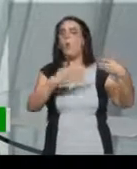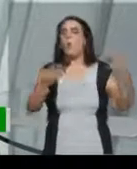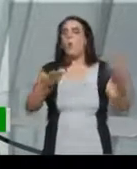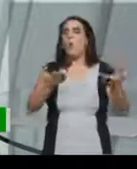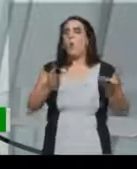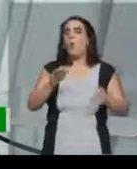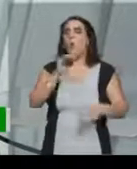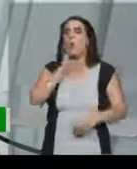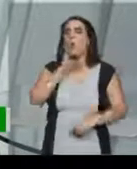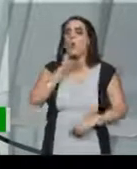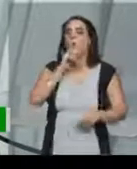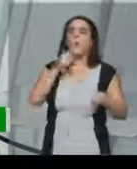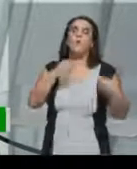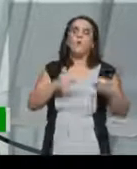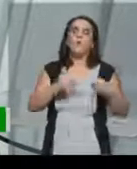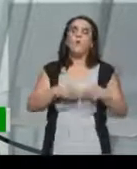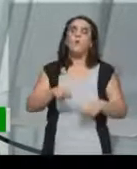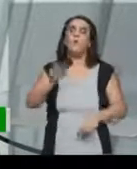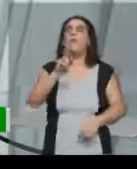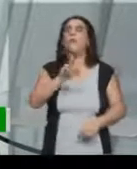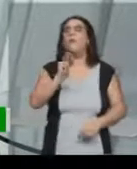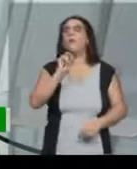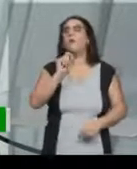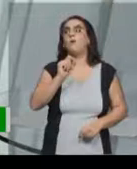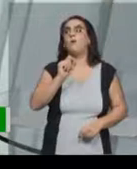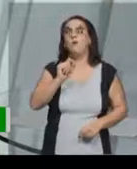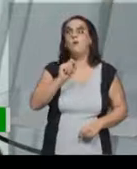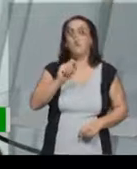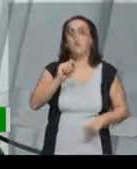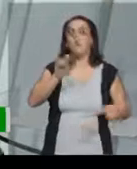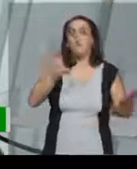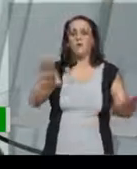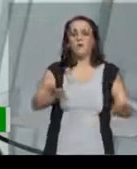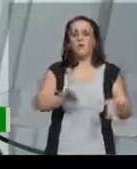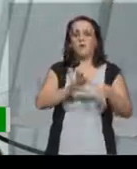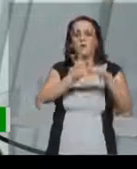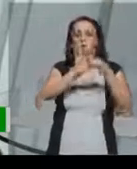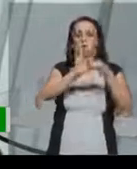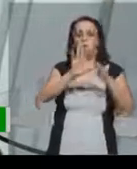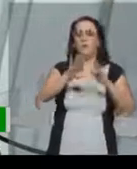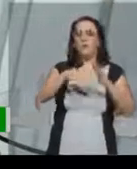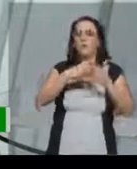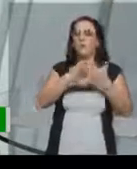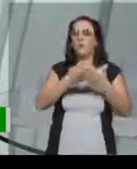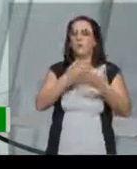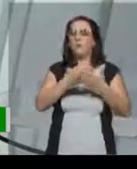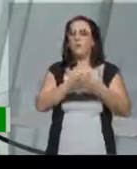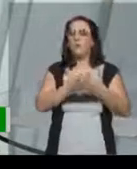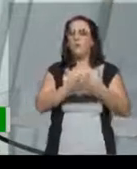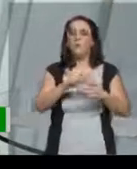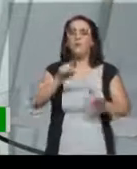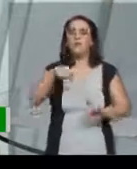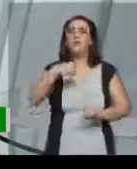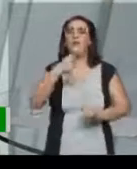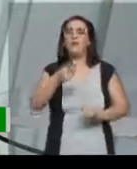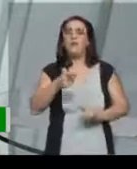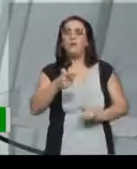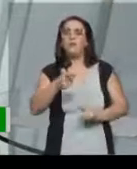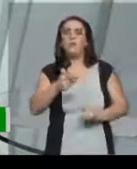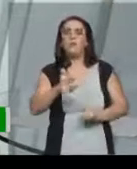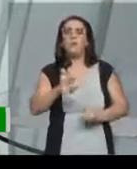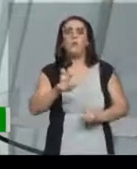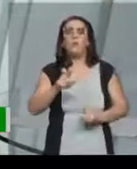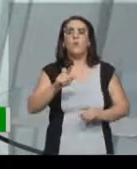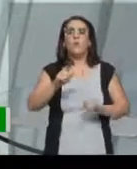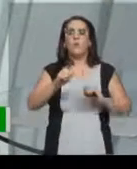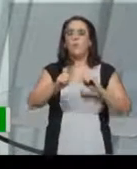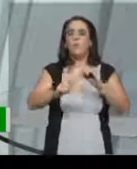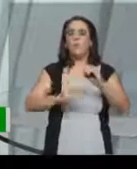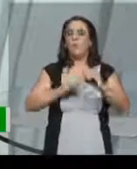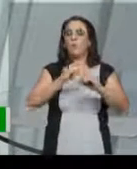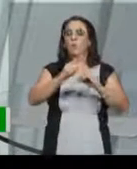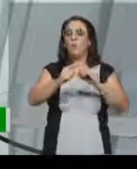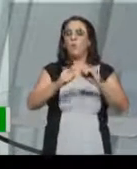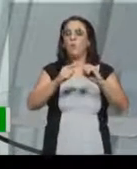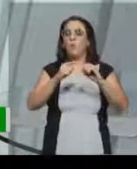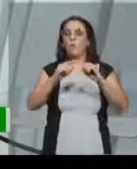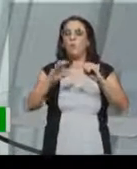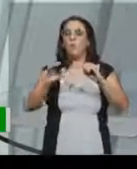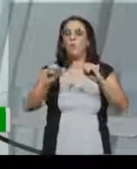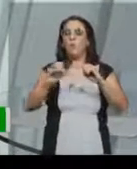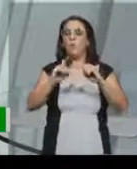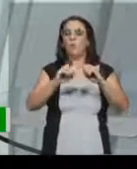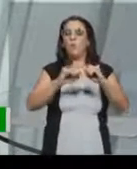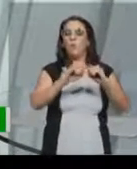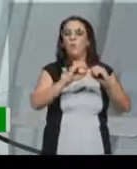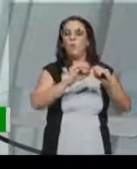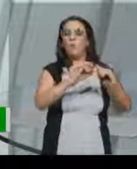o Google Sala de Aula, e aí você fala assim, eu não sei fazer isso, como eu faço isso? Aí o professor fala assim, vou te passar o passo a